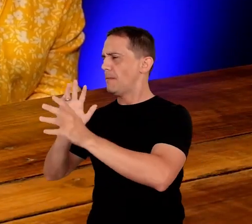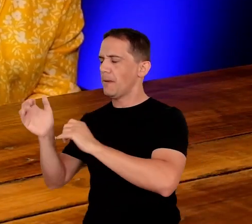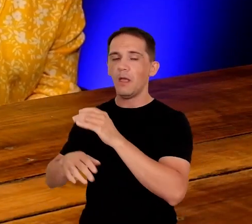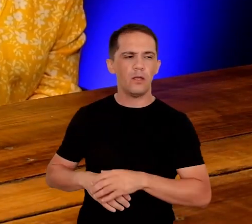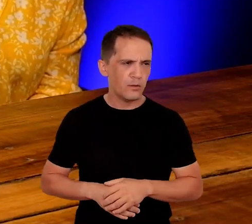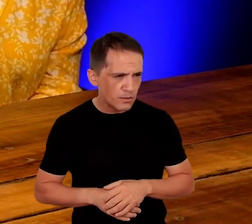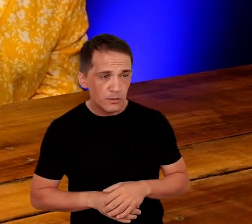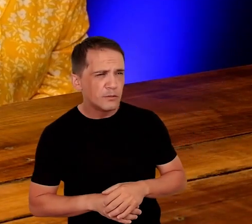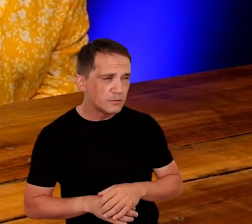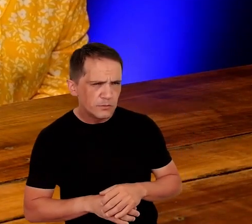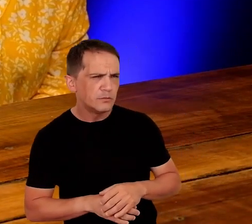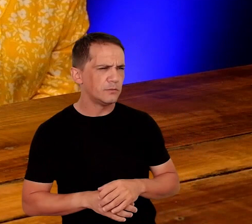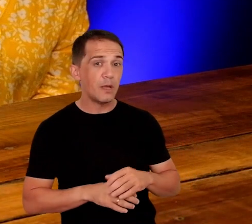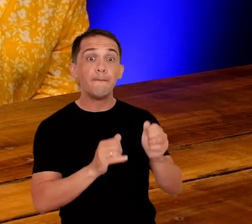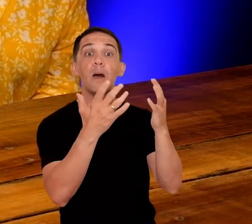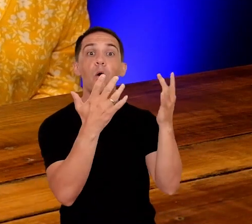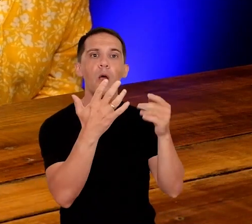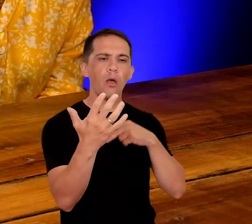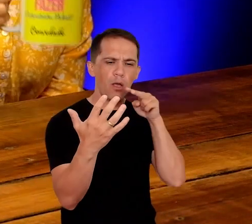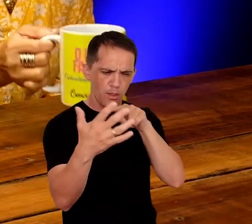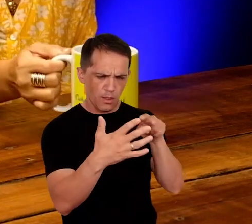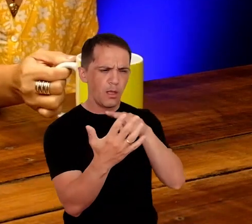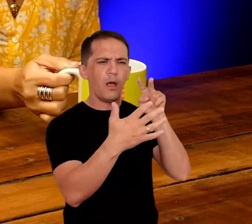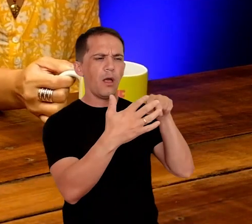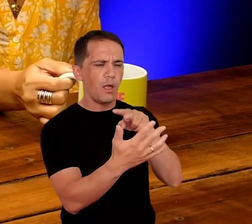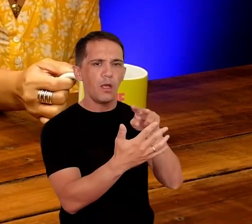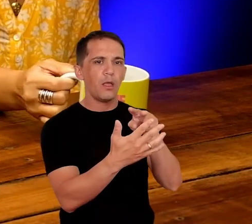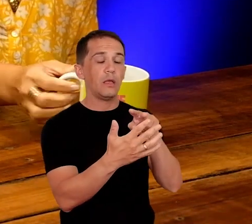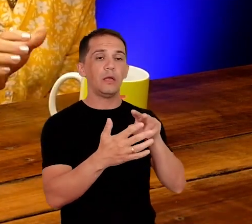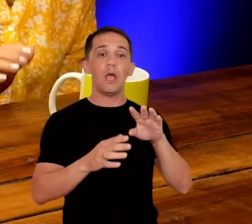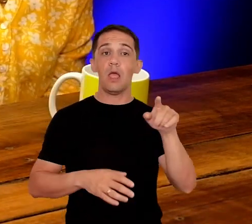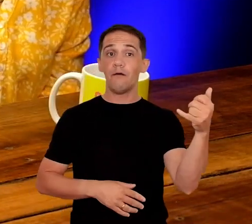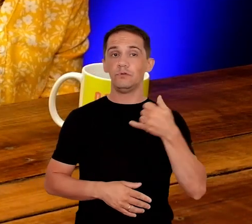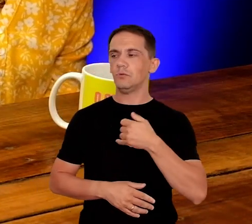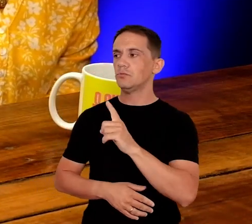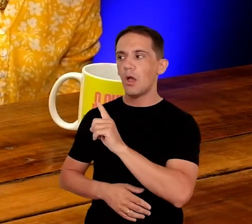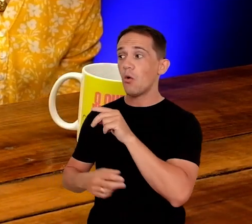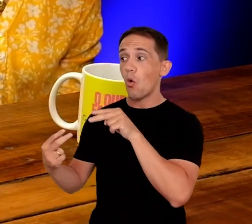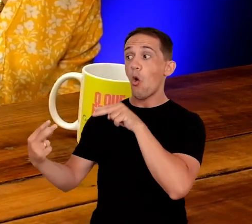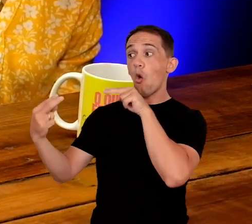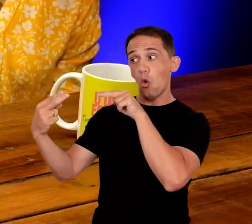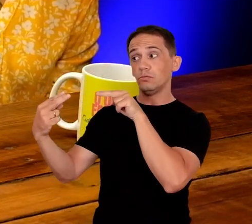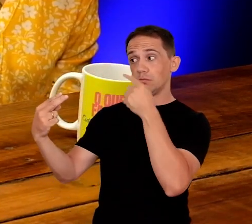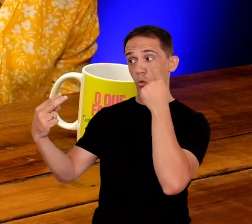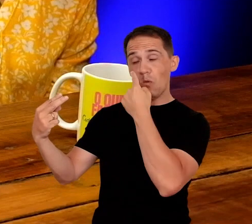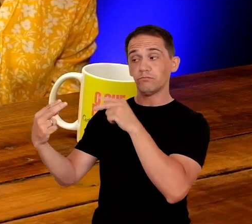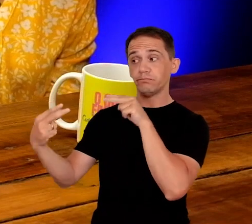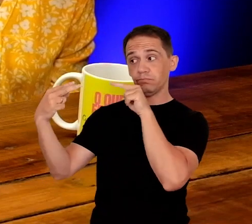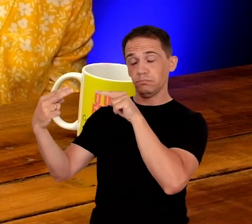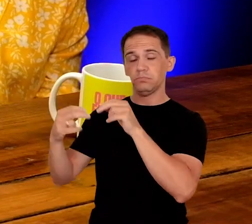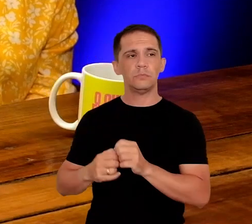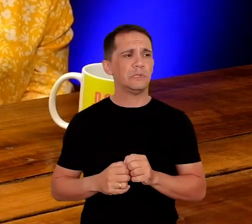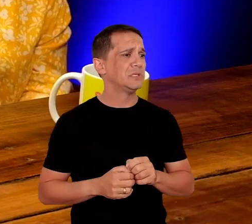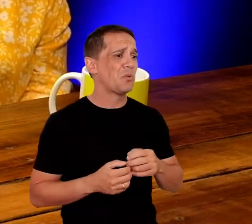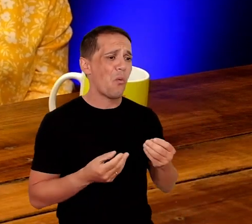assim. E ele sinalizando ali alguma coisa e eu ficava assim. Depois um surdo falou, não, olha no olho. Mas eu não vou conseguir, se eu olhar no olho, eu não vou conseguir